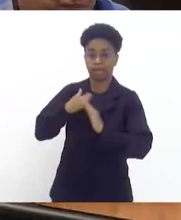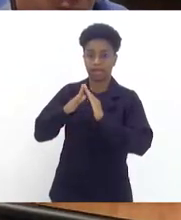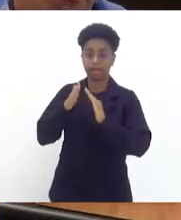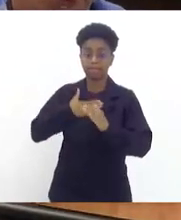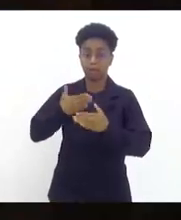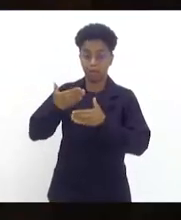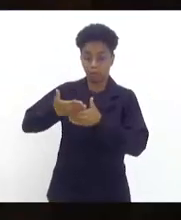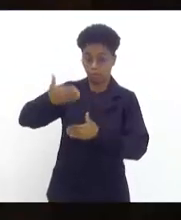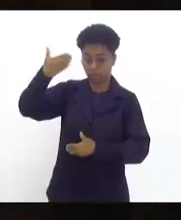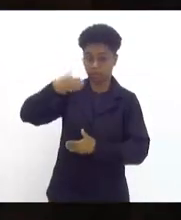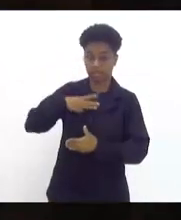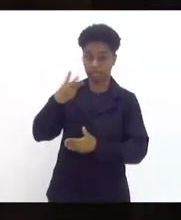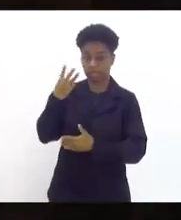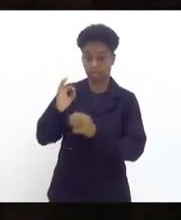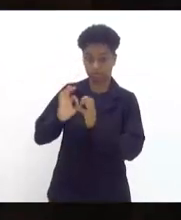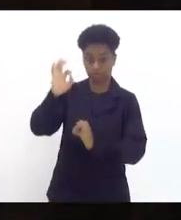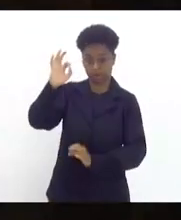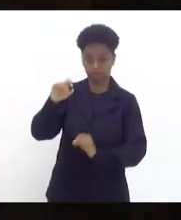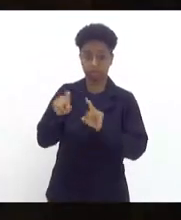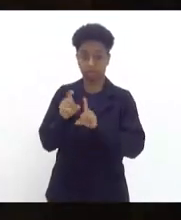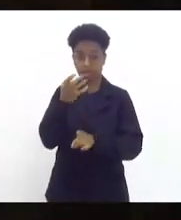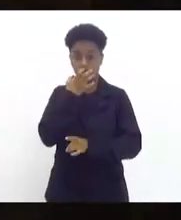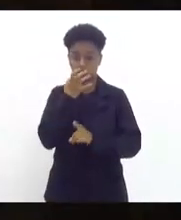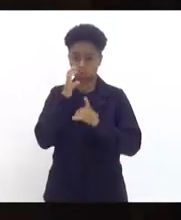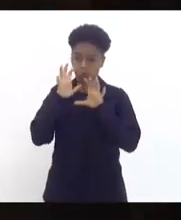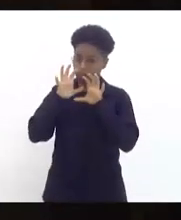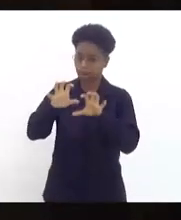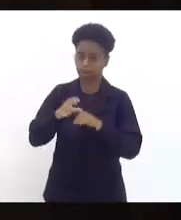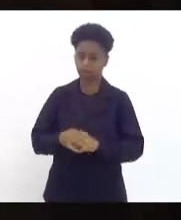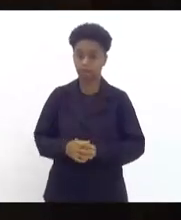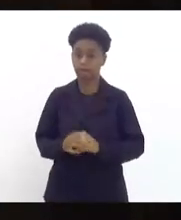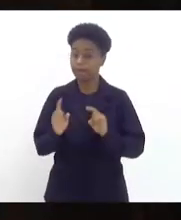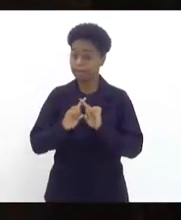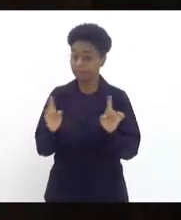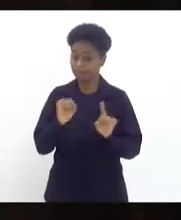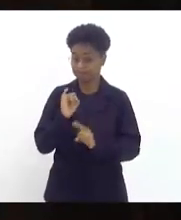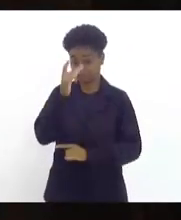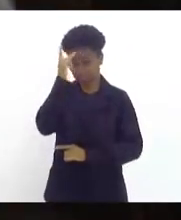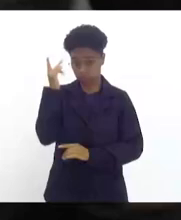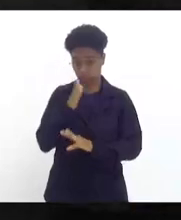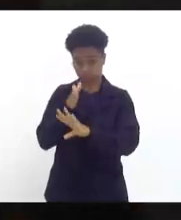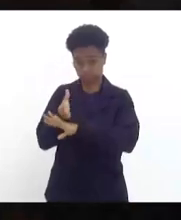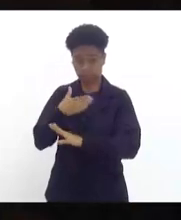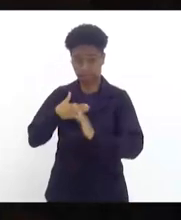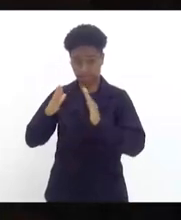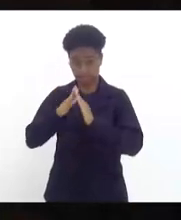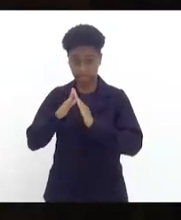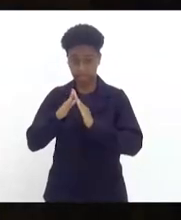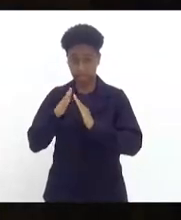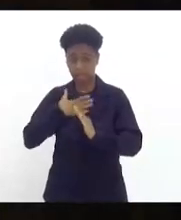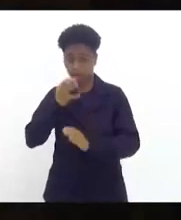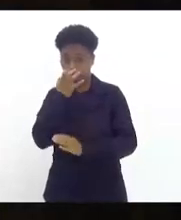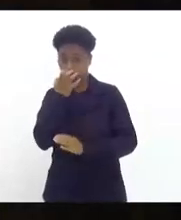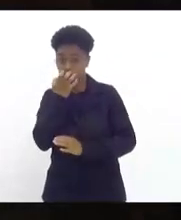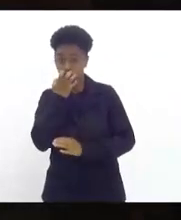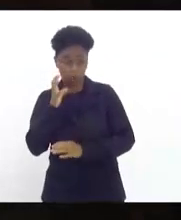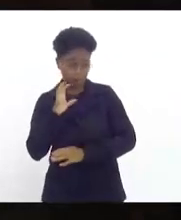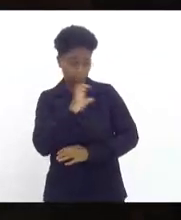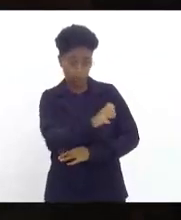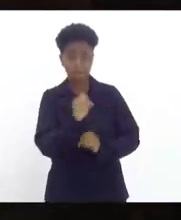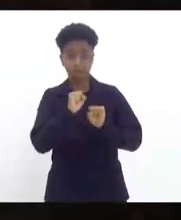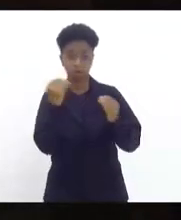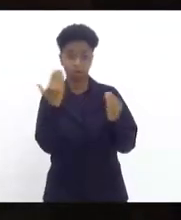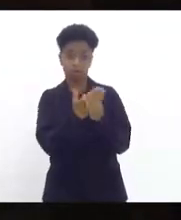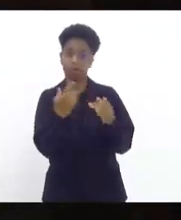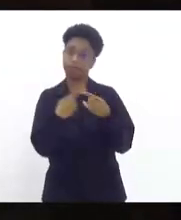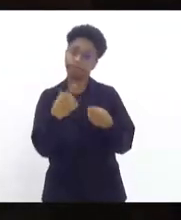uns 3 m e um pitbull dentro mas se o cara entrar na minha casa meu pitbull morder ele eu ainda posso ser processada